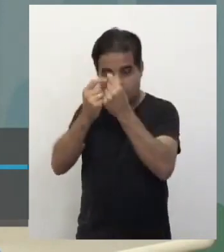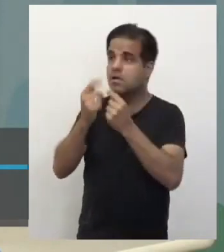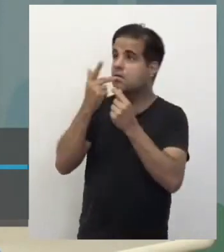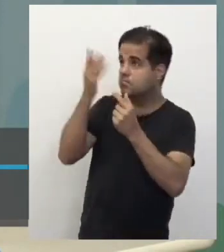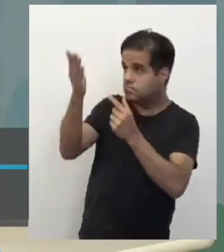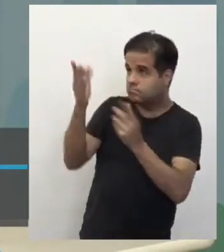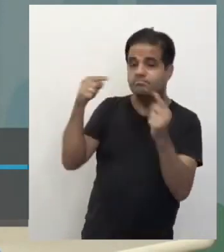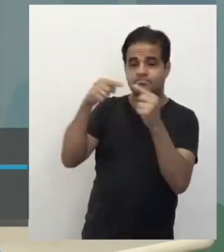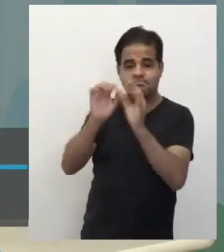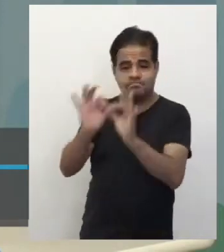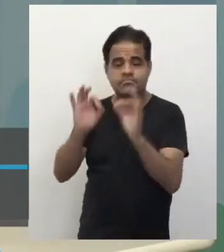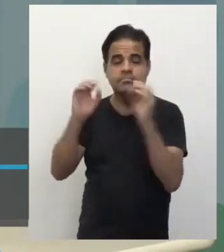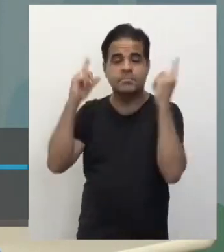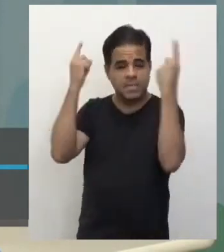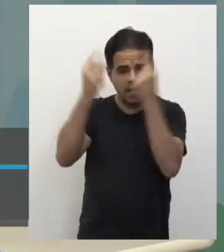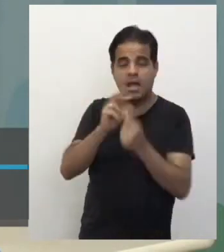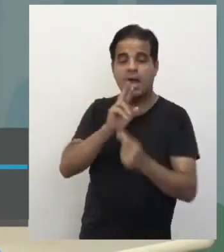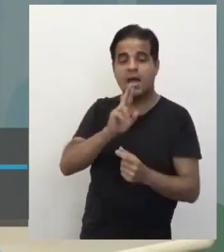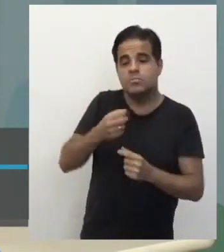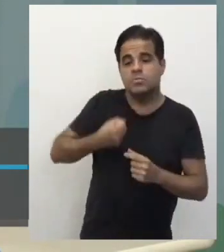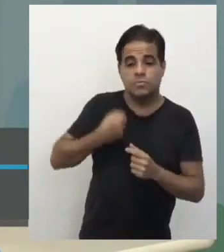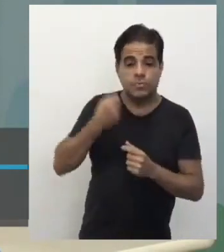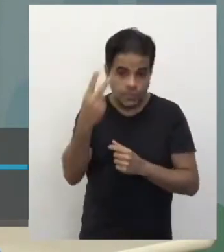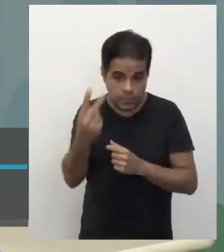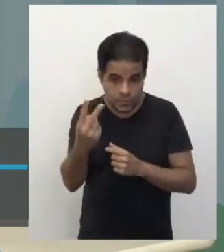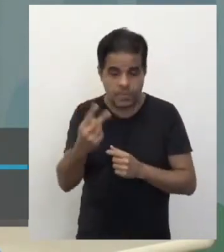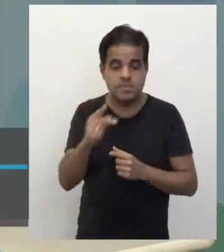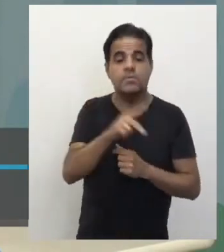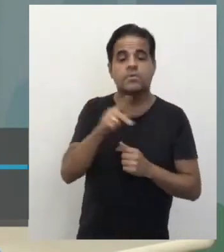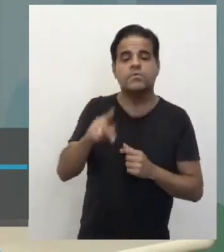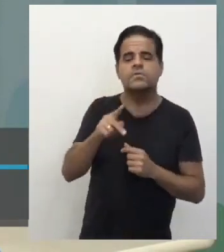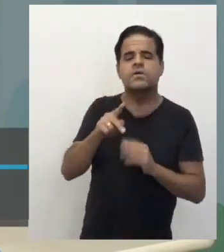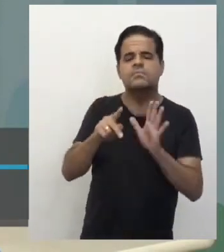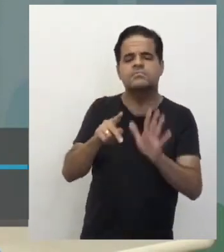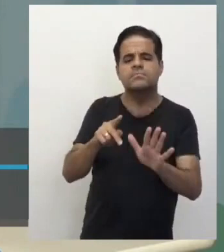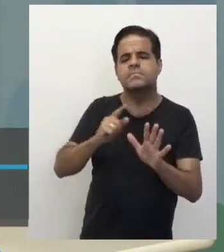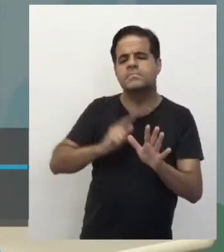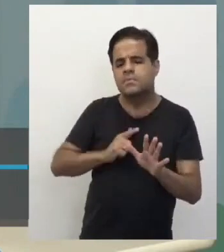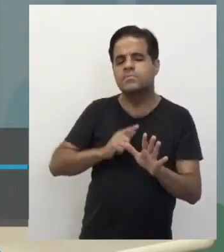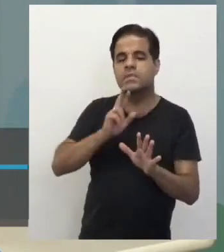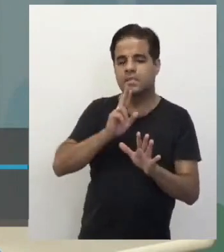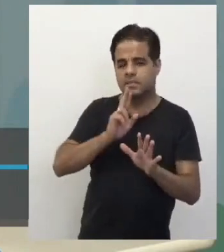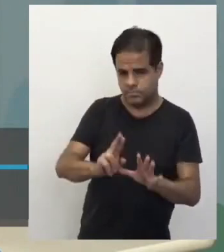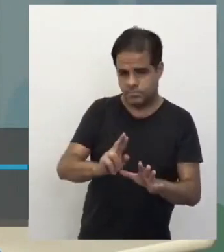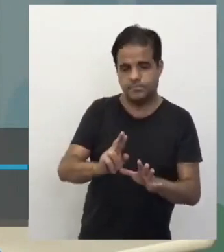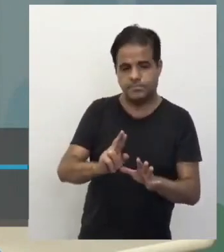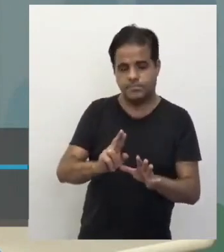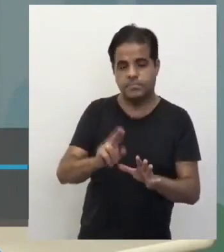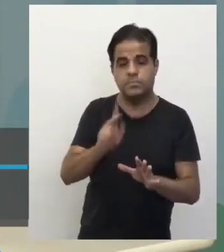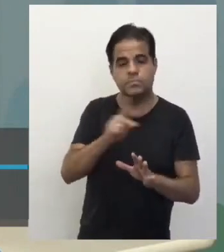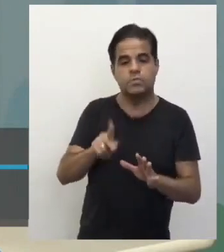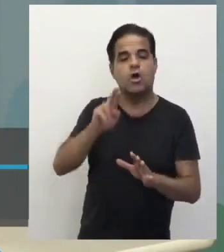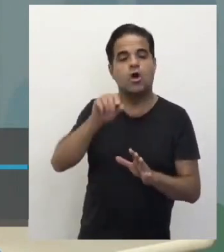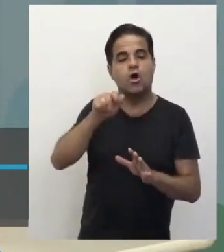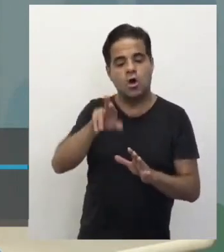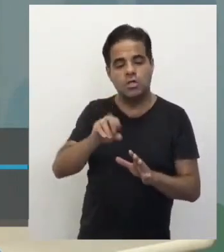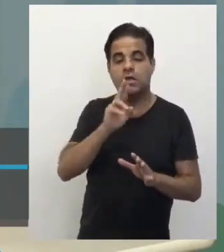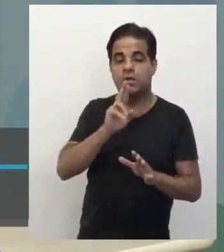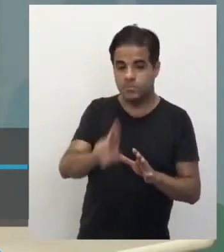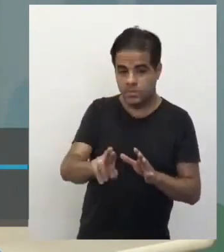civilização grega. Para a resposta número 2, professora Luíse, aí nós temos aqui o pro Rogério